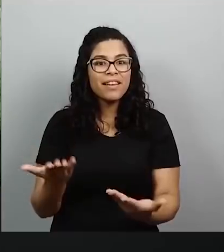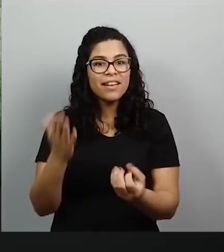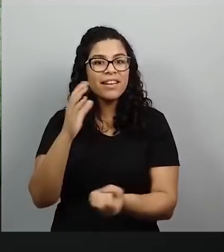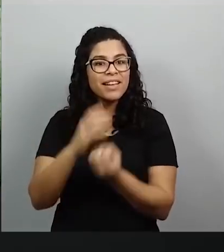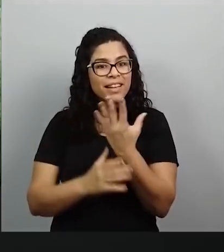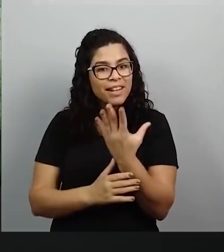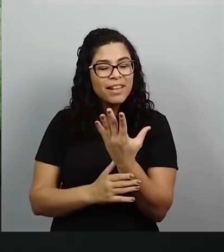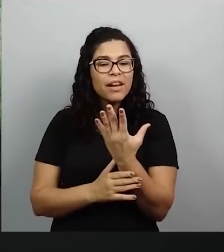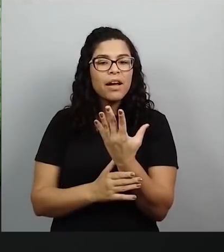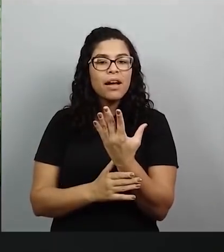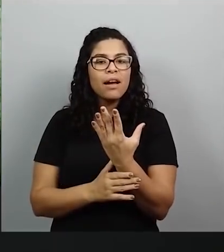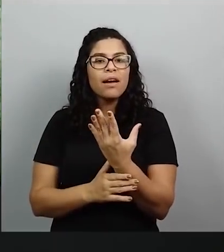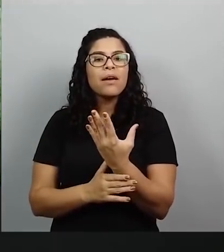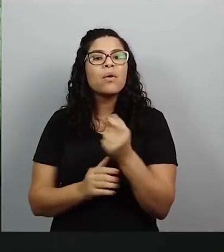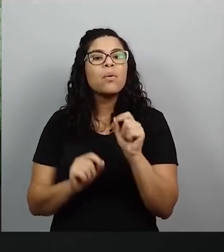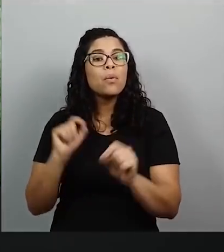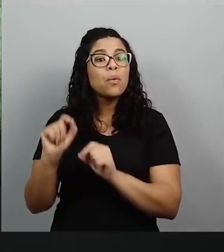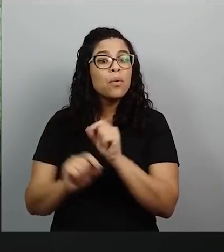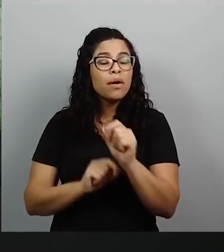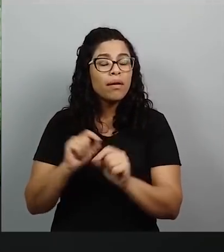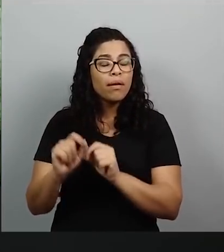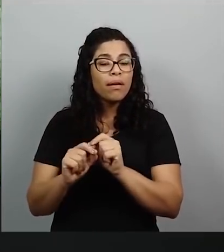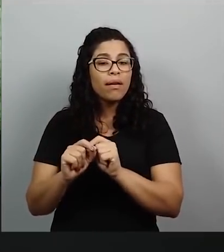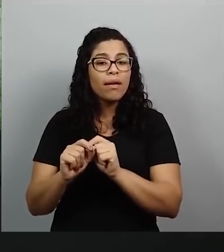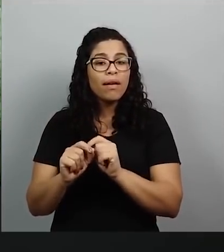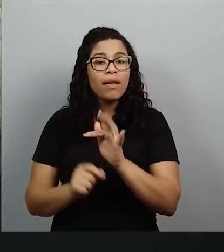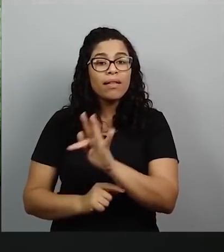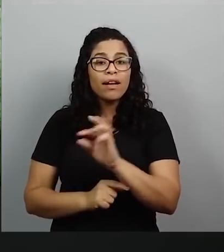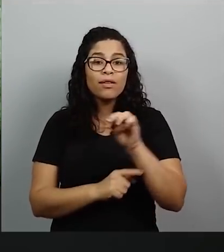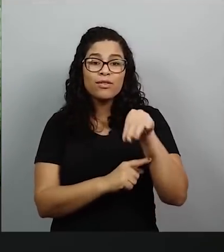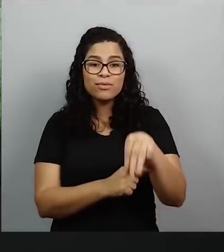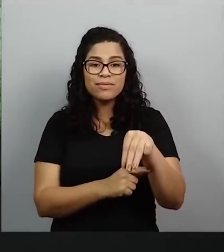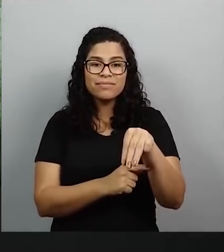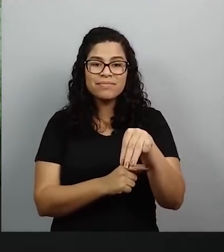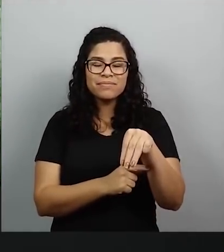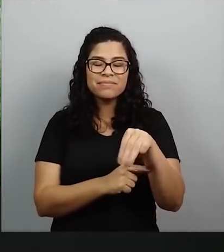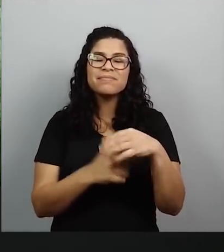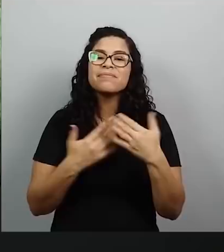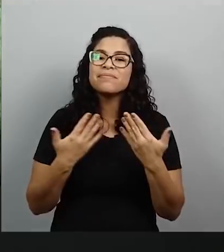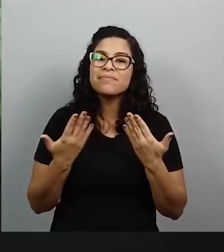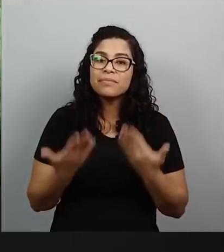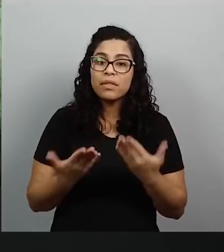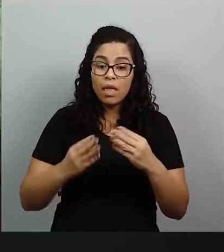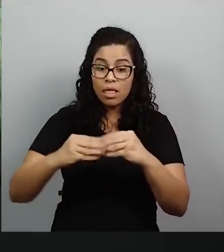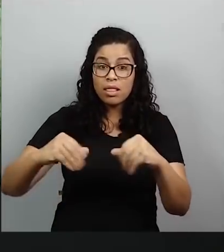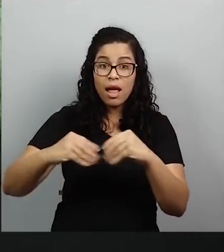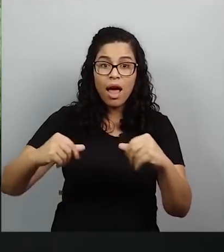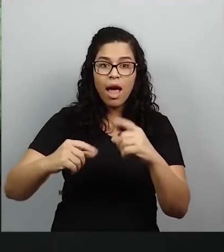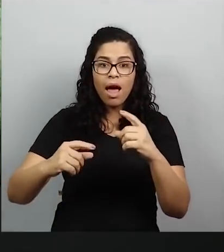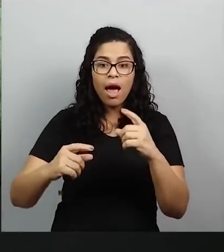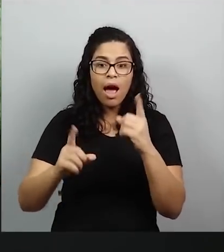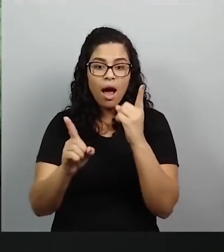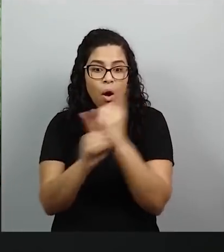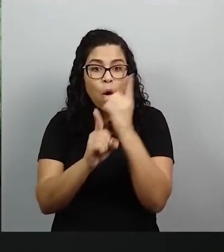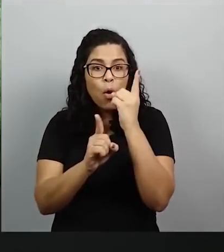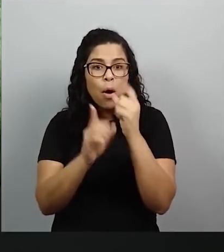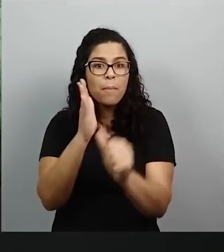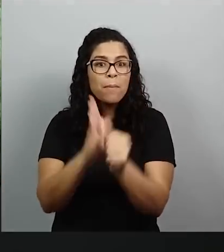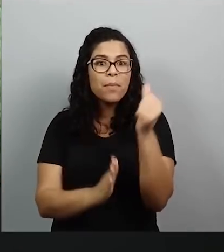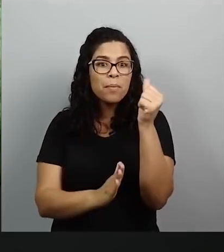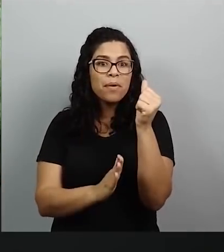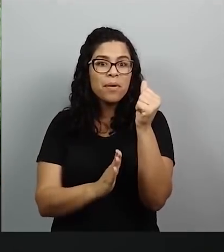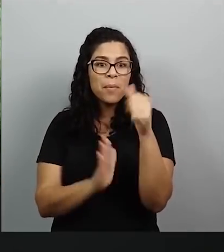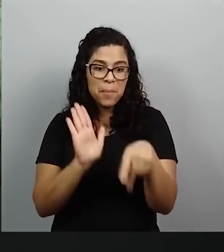e cria então, 1750, o Tratado de Madrid, que tem como princípio de que a terra seria de quem